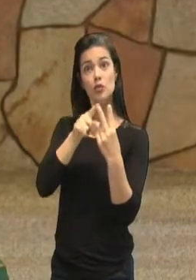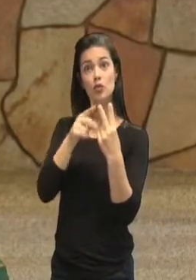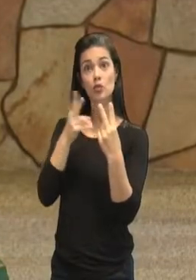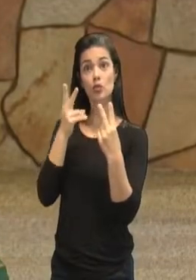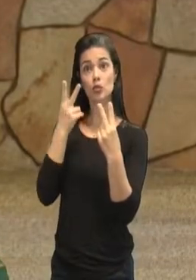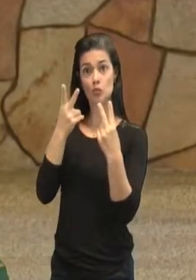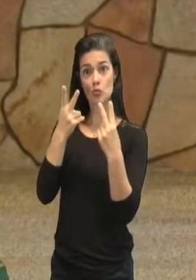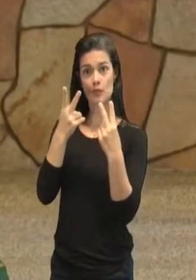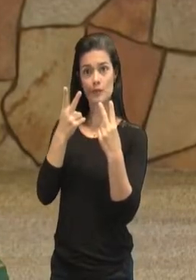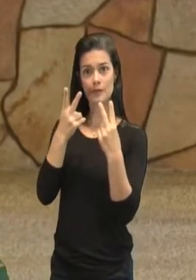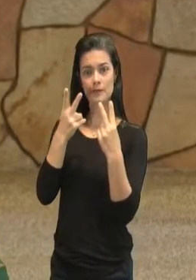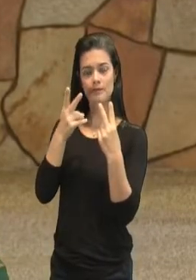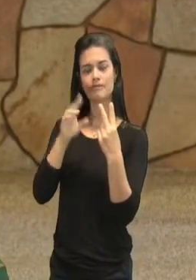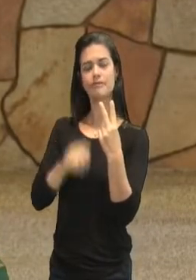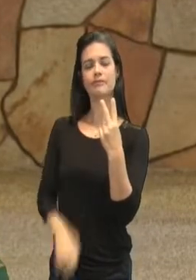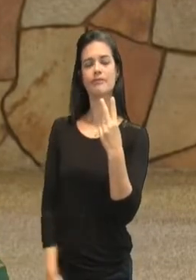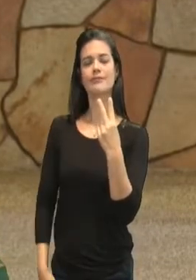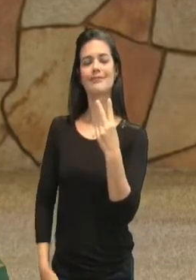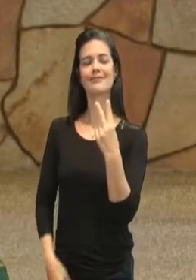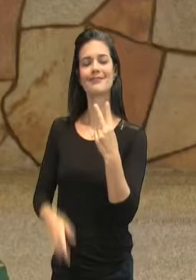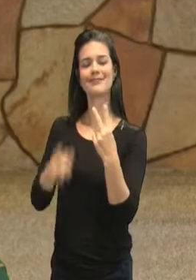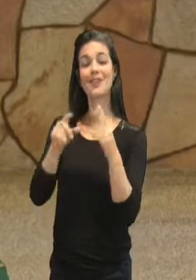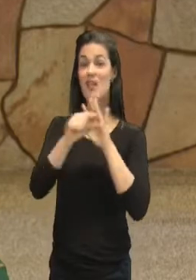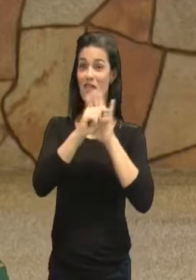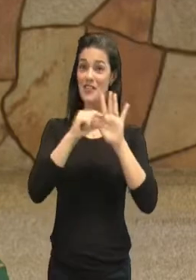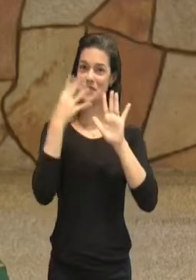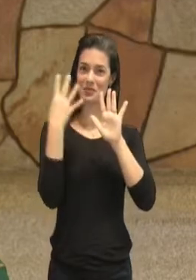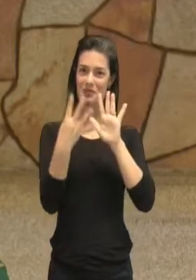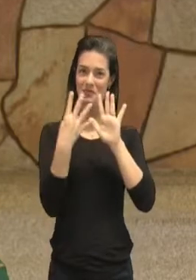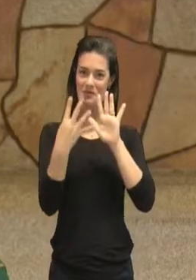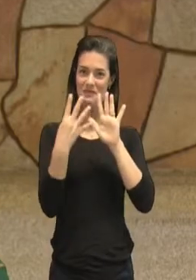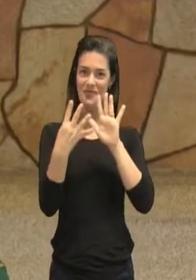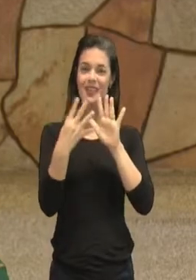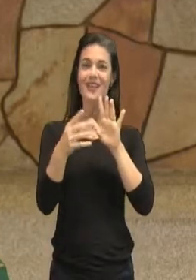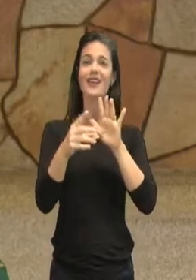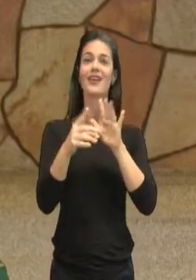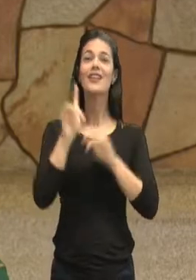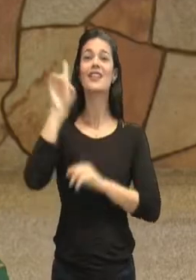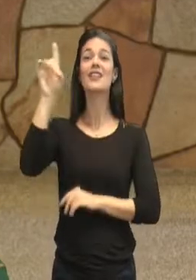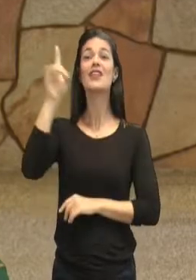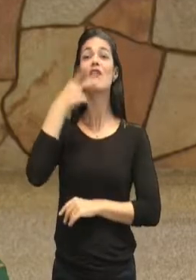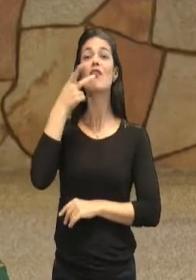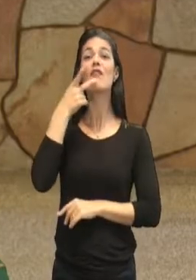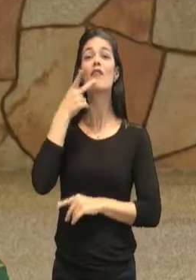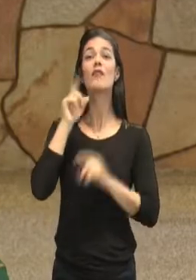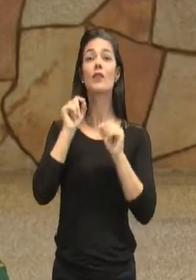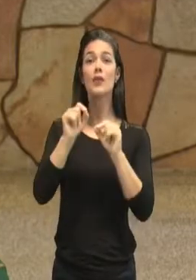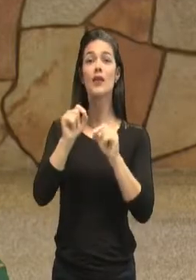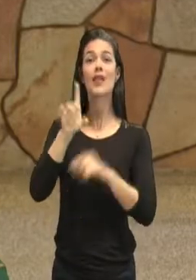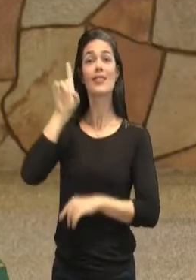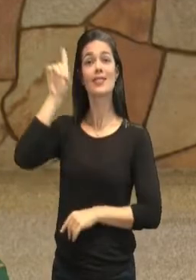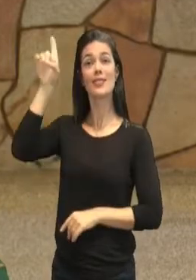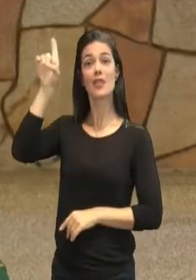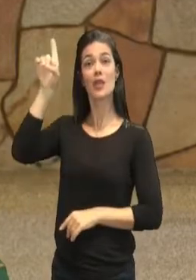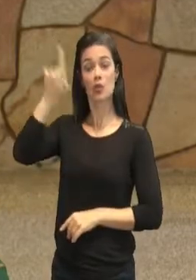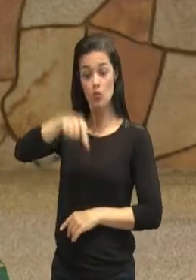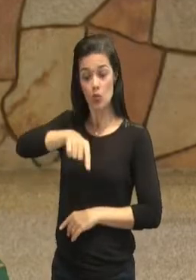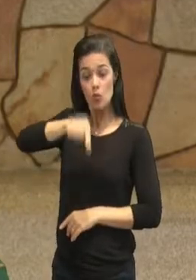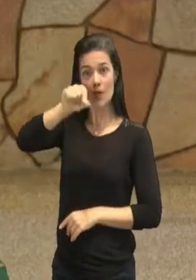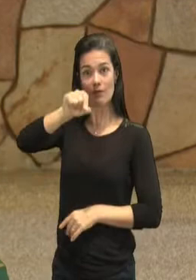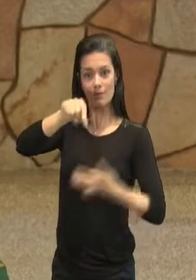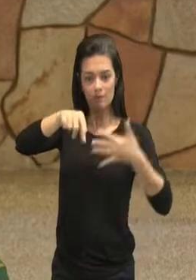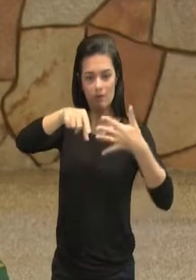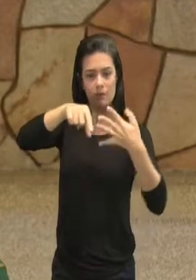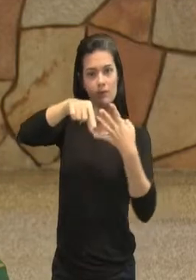o assunto que vamos tratar aqui hoje. No verso 4 diz que Deus nos escolheu, e no verso